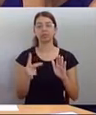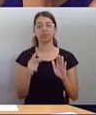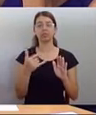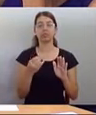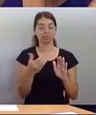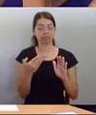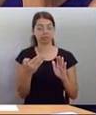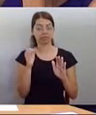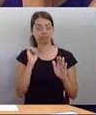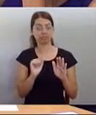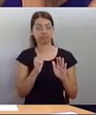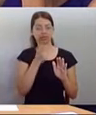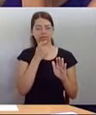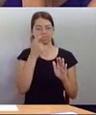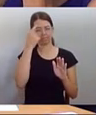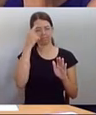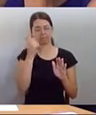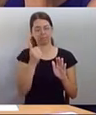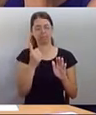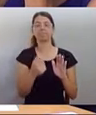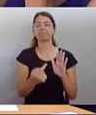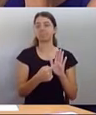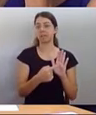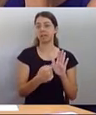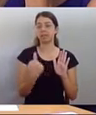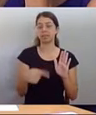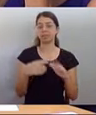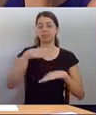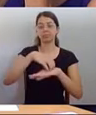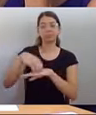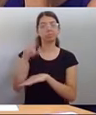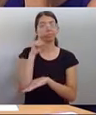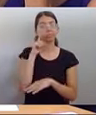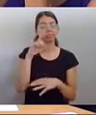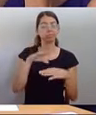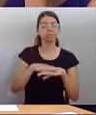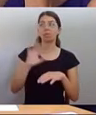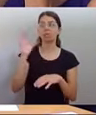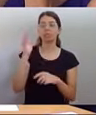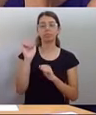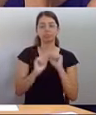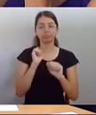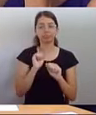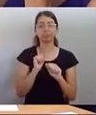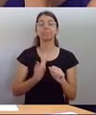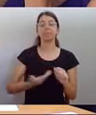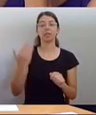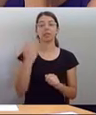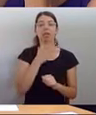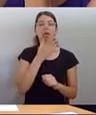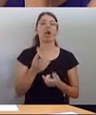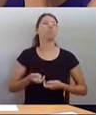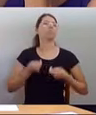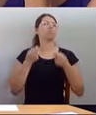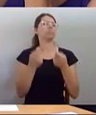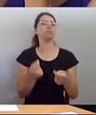erro. Ora, estes refúgios climáticos não se tratava, como na altura foi dito, de qualquer investimento.